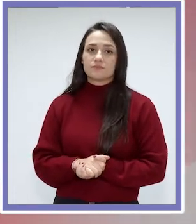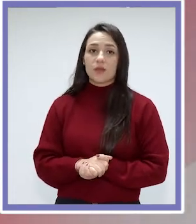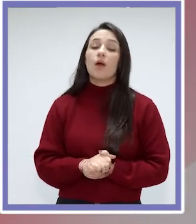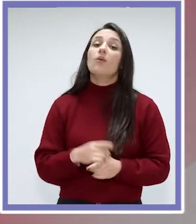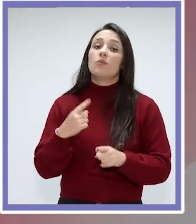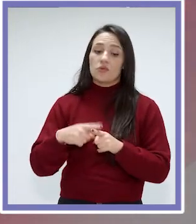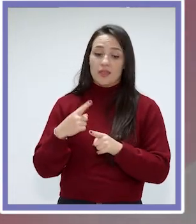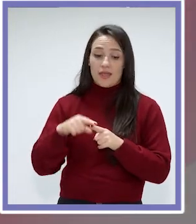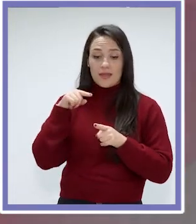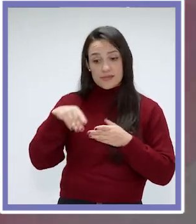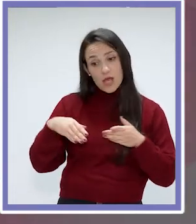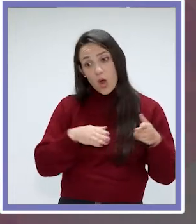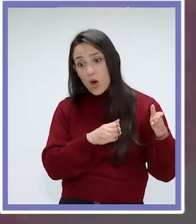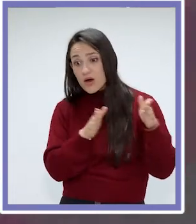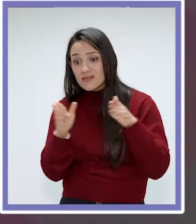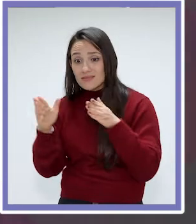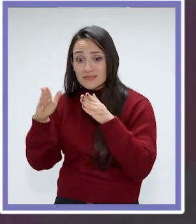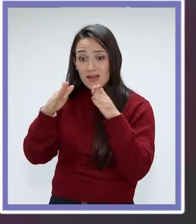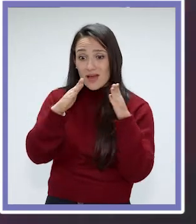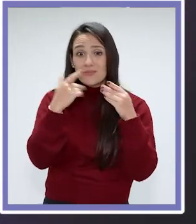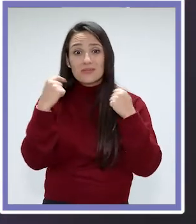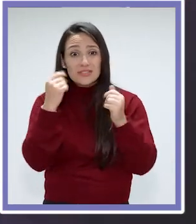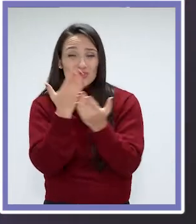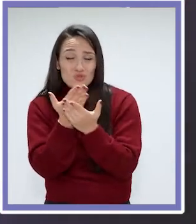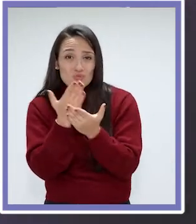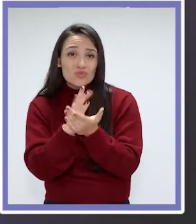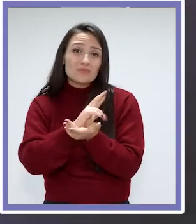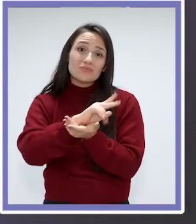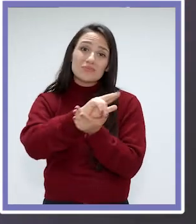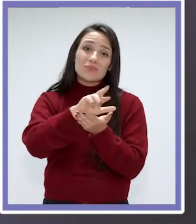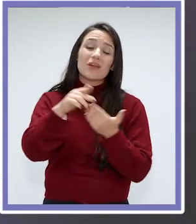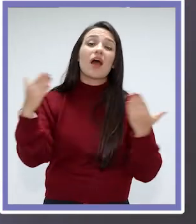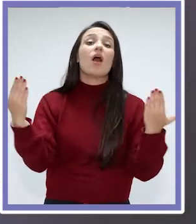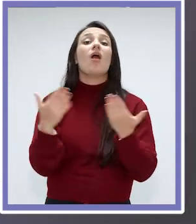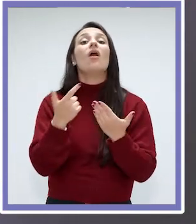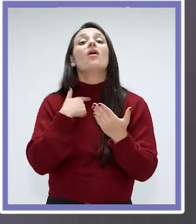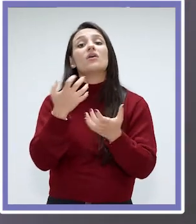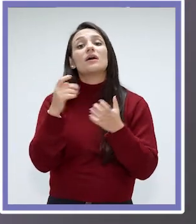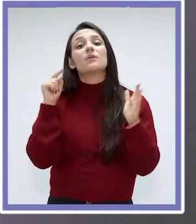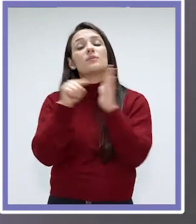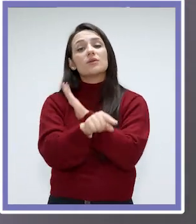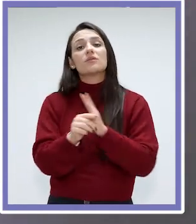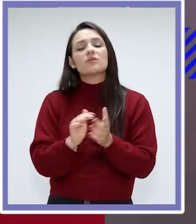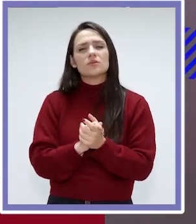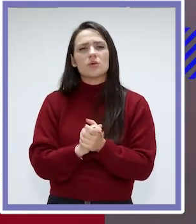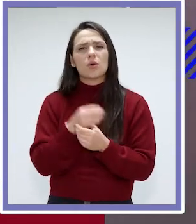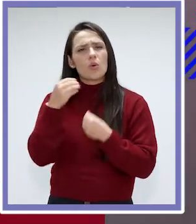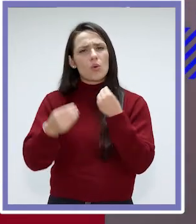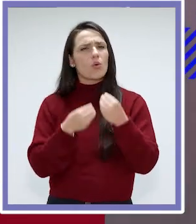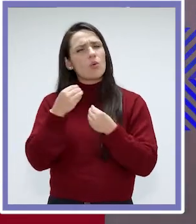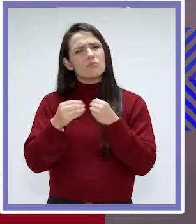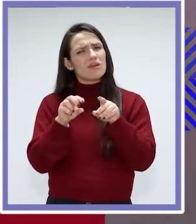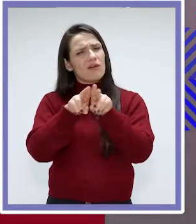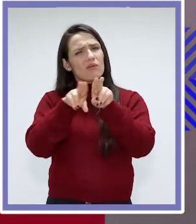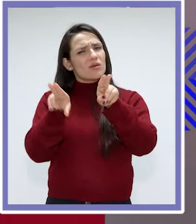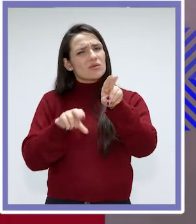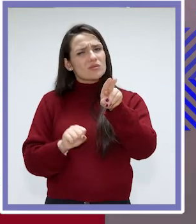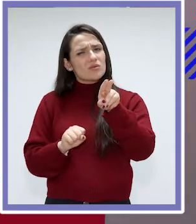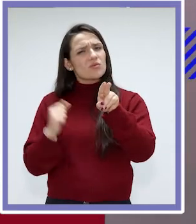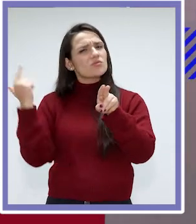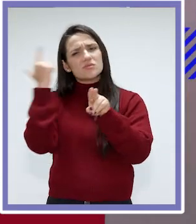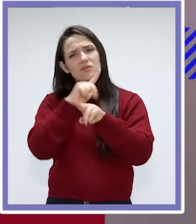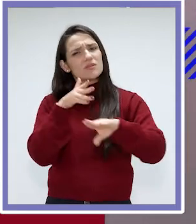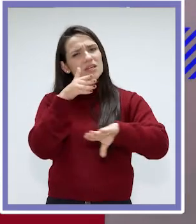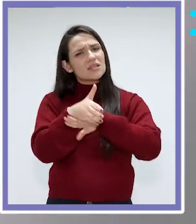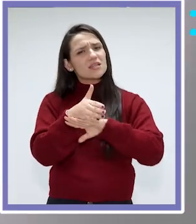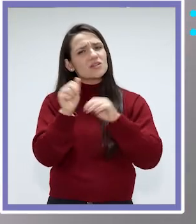multidisciplinaridade que a rota exige para sua implantação. Acho que nesse contexto que eu queria partir agora para como que a UEMS entrou nesse projeto e eu